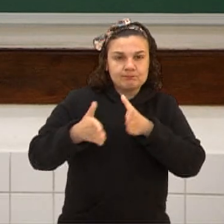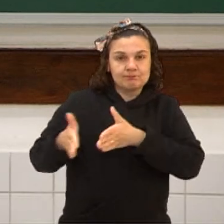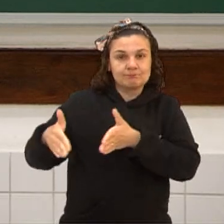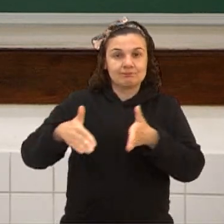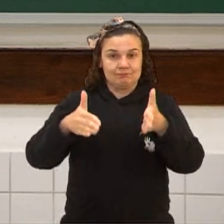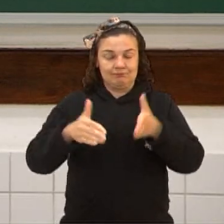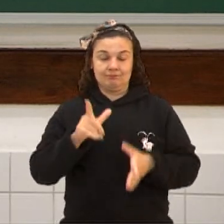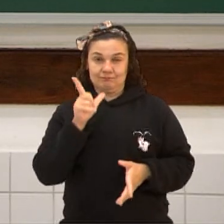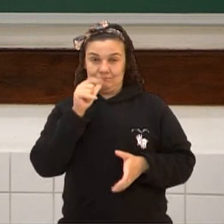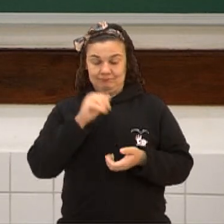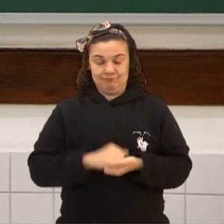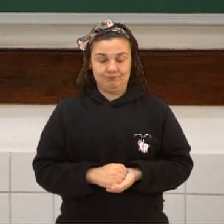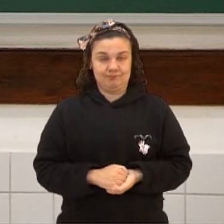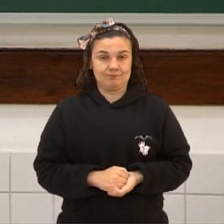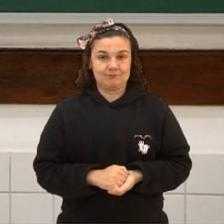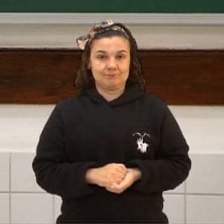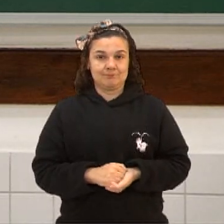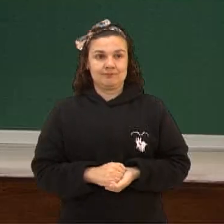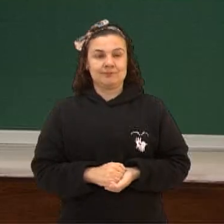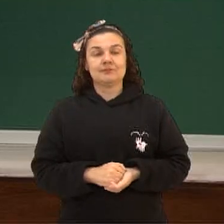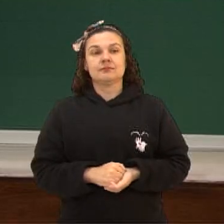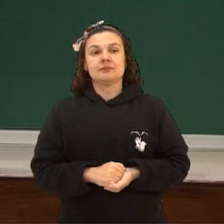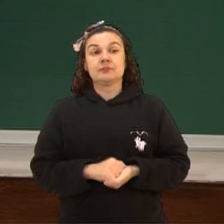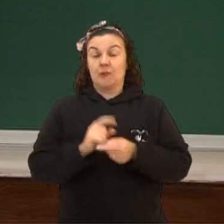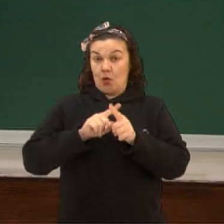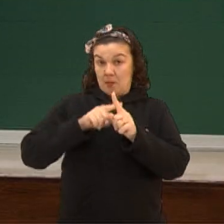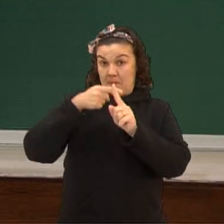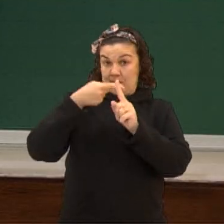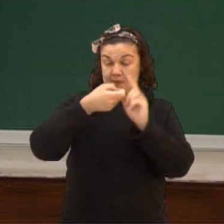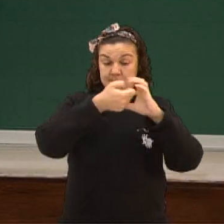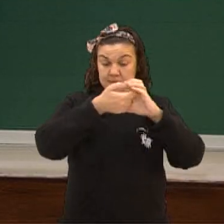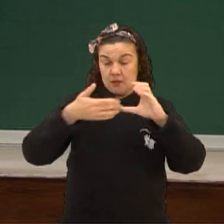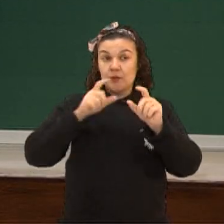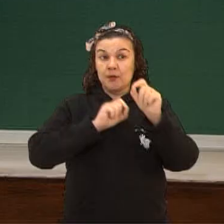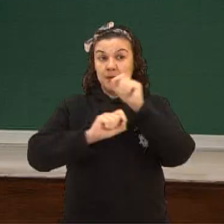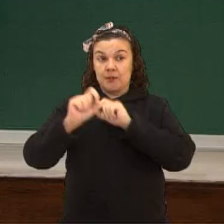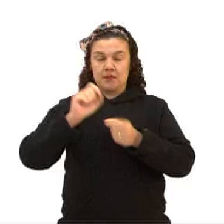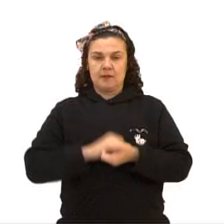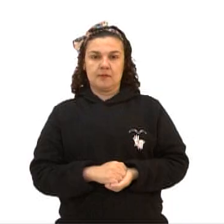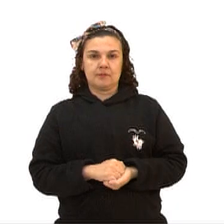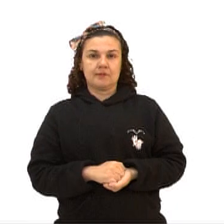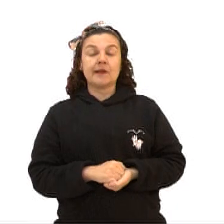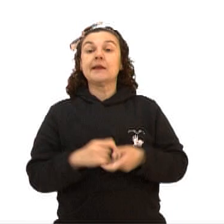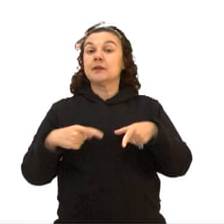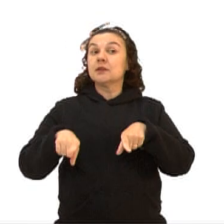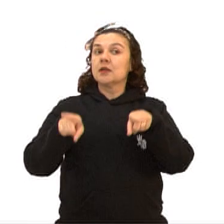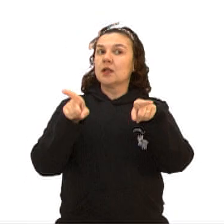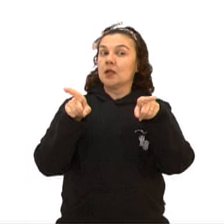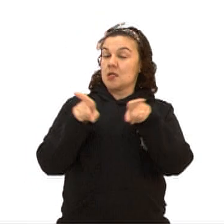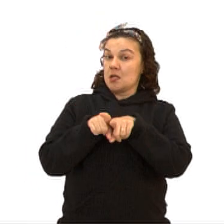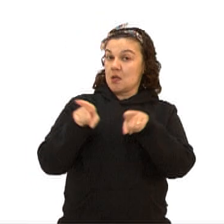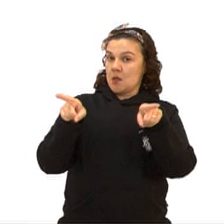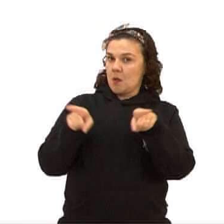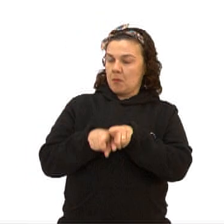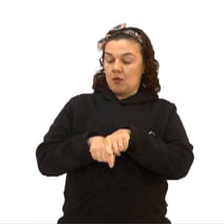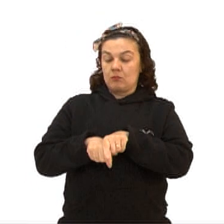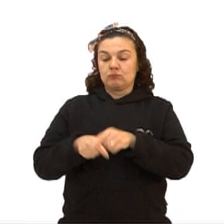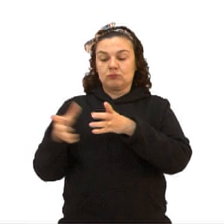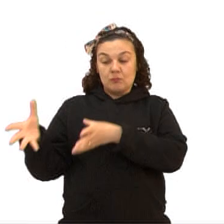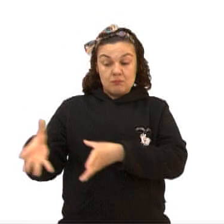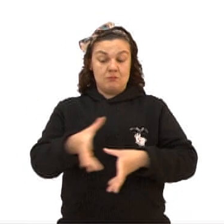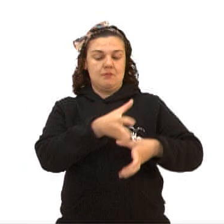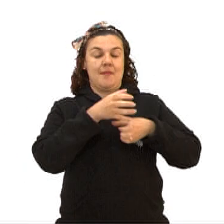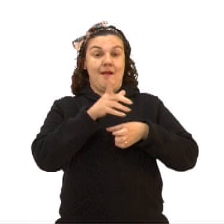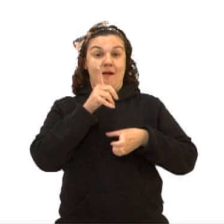São Francisco. Outra característica importante do reservatório, além de ter a função do abastecimento de água,